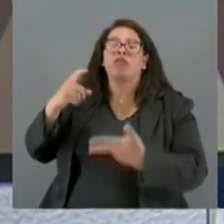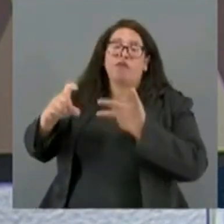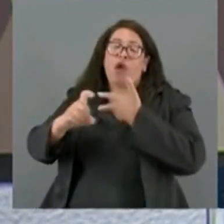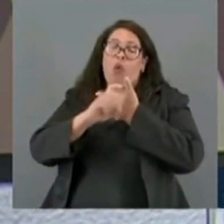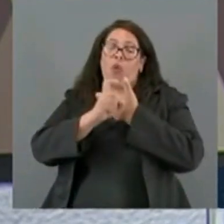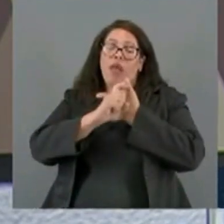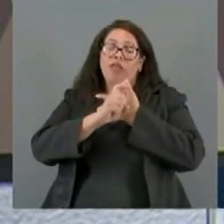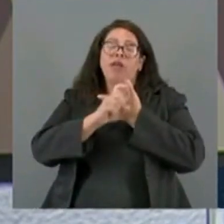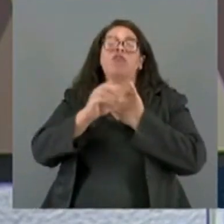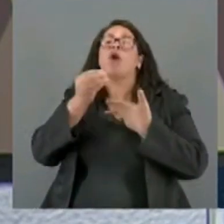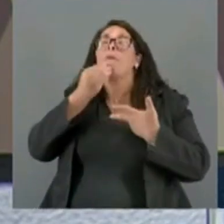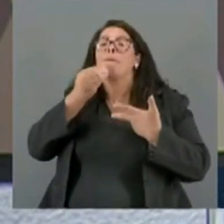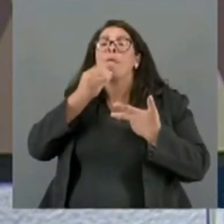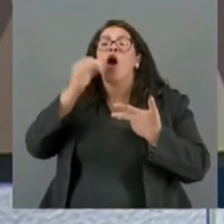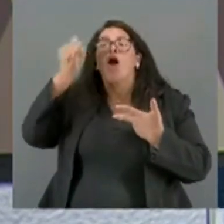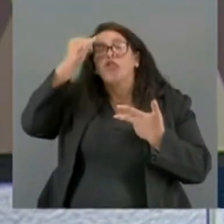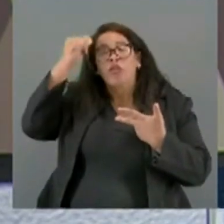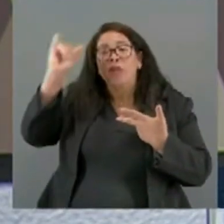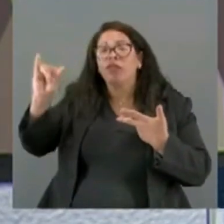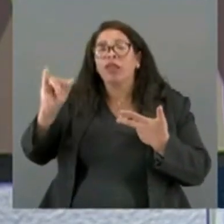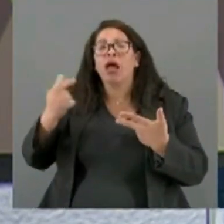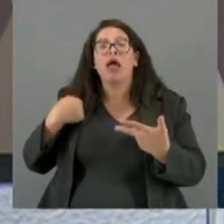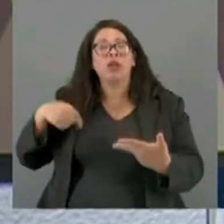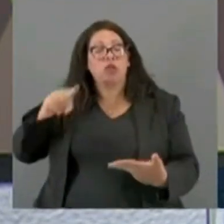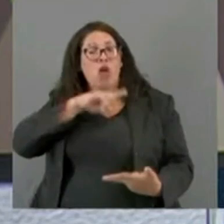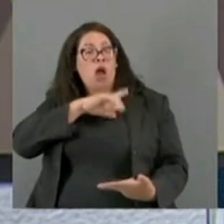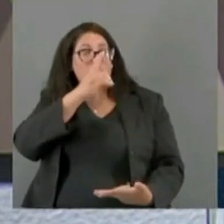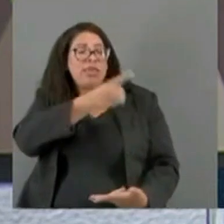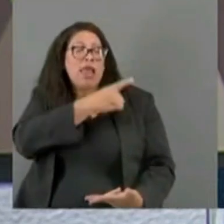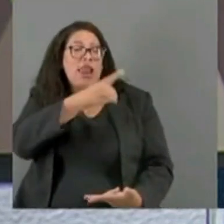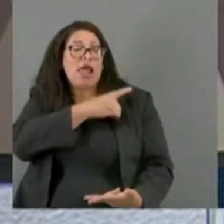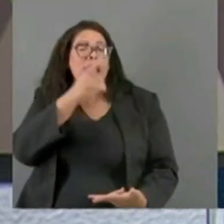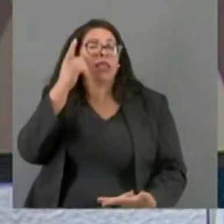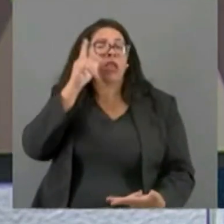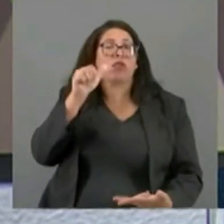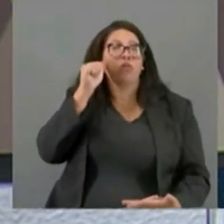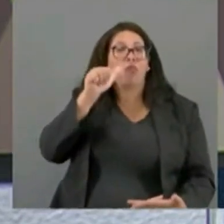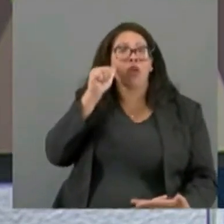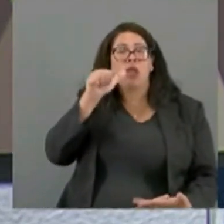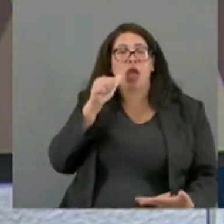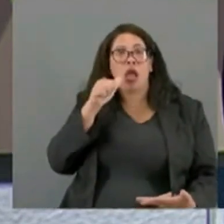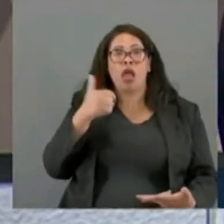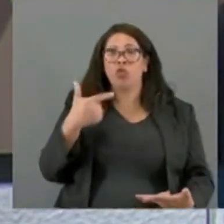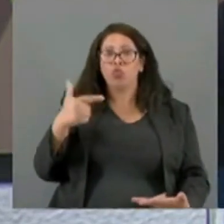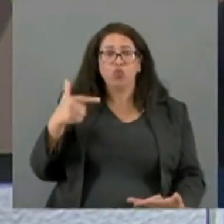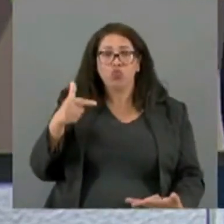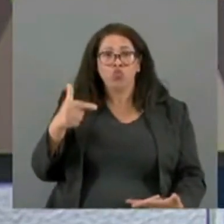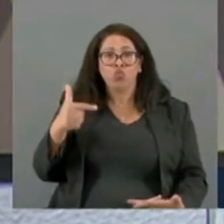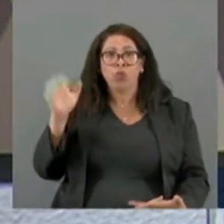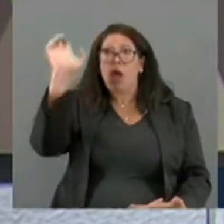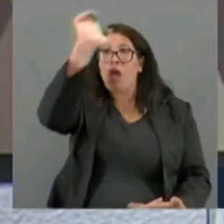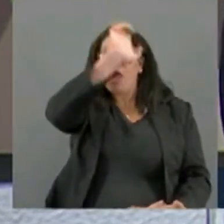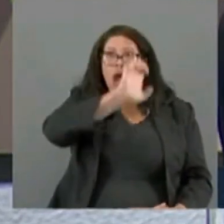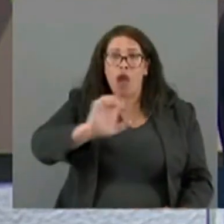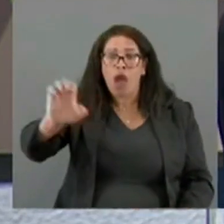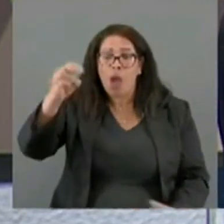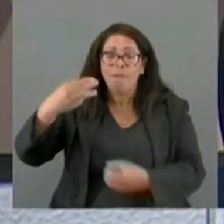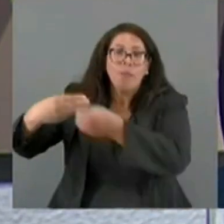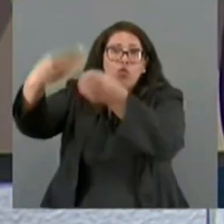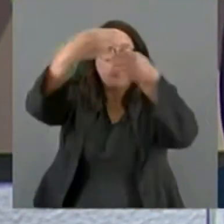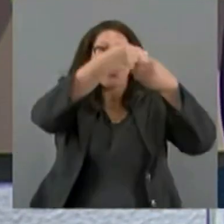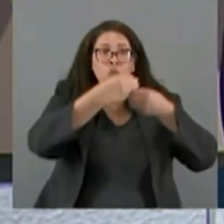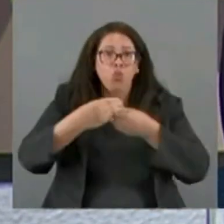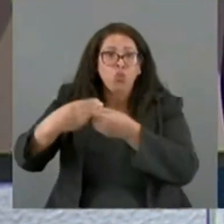Nós, por exemplo, não temos delegacias das mulheres em todo o Brasil, em todos os municípios do